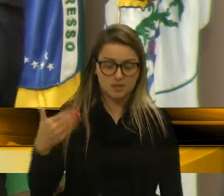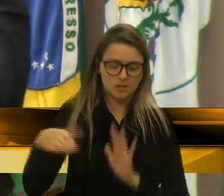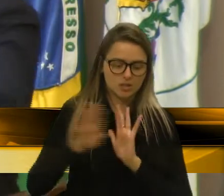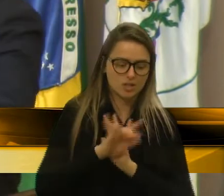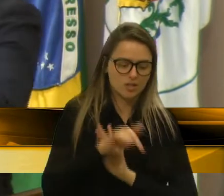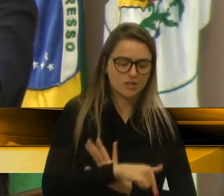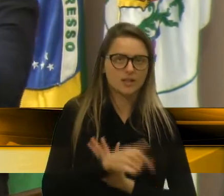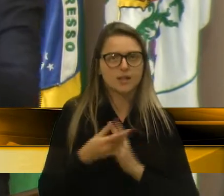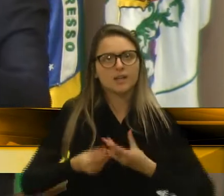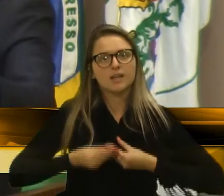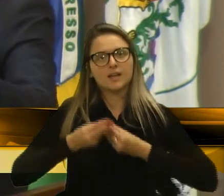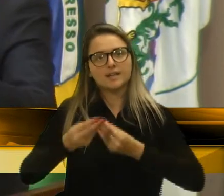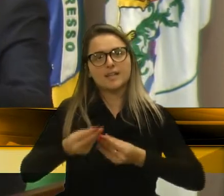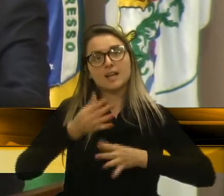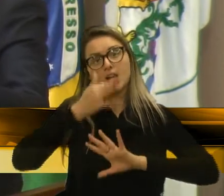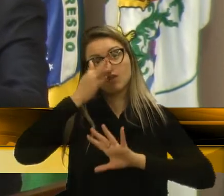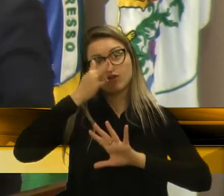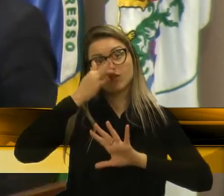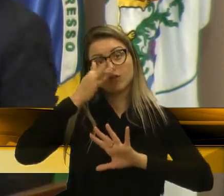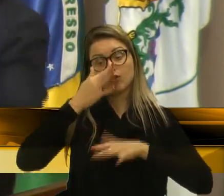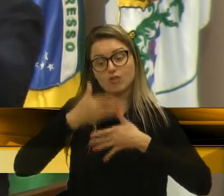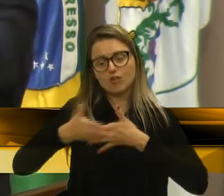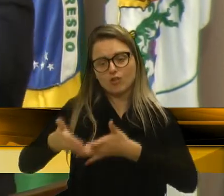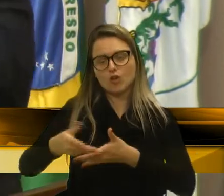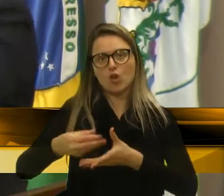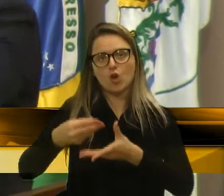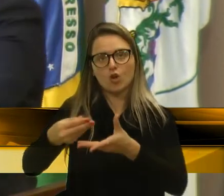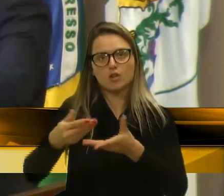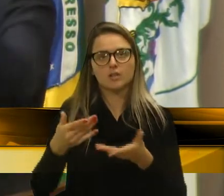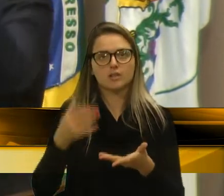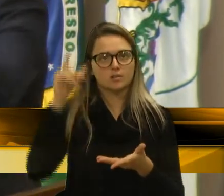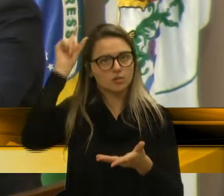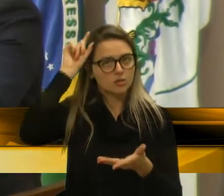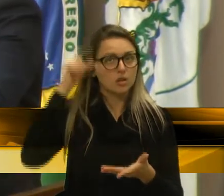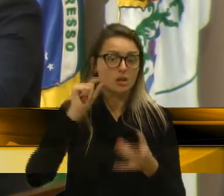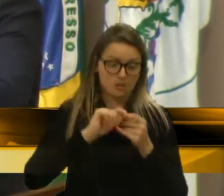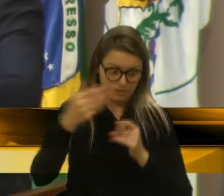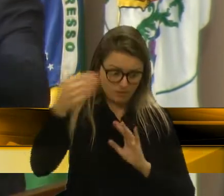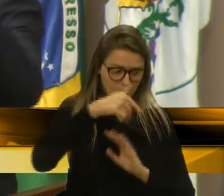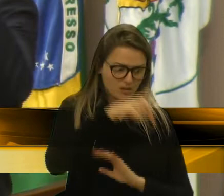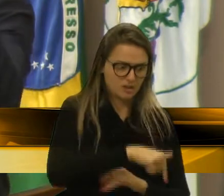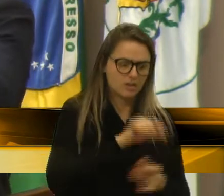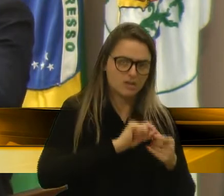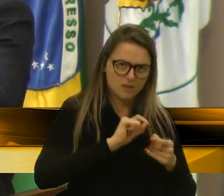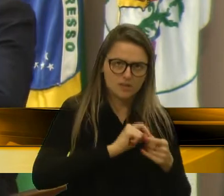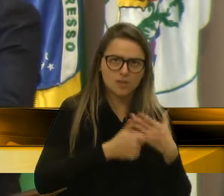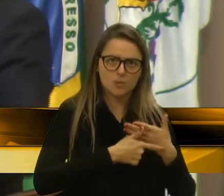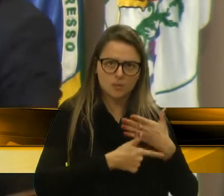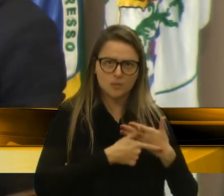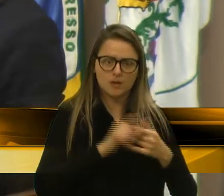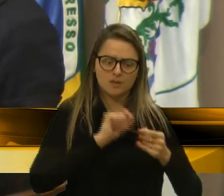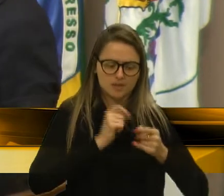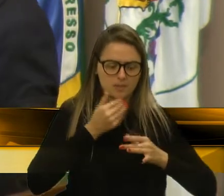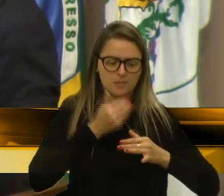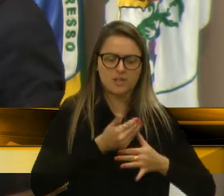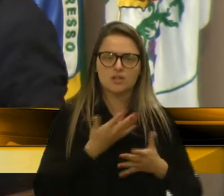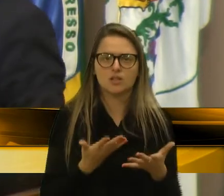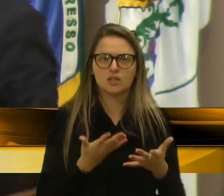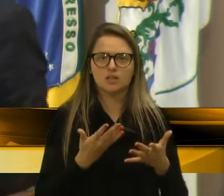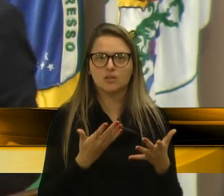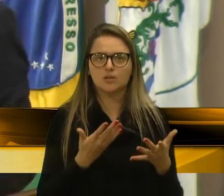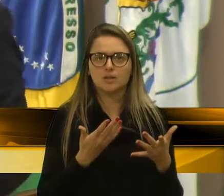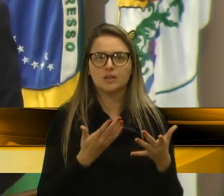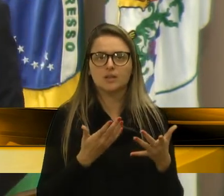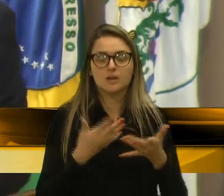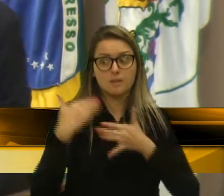buquê de flores para o Chico Guerra. Não, ele vem aqui fazer o seu papel, que é vir aqui na Câmara, reivindicar, e se eventualmente